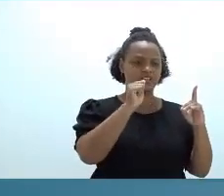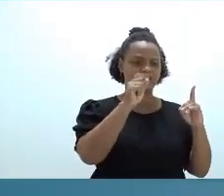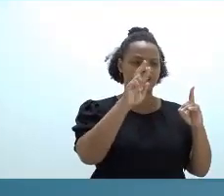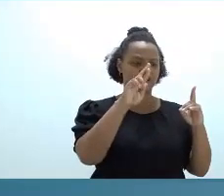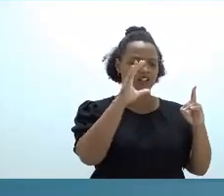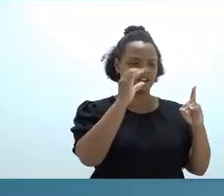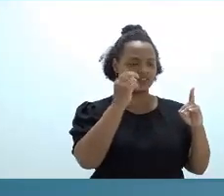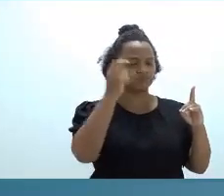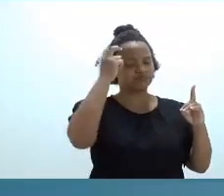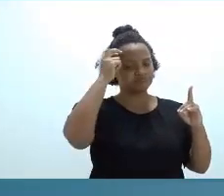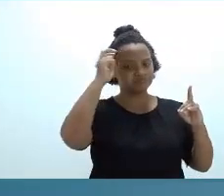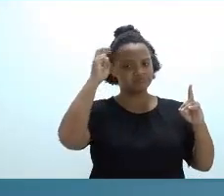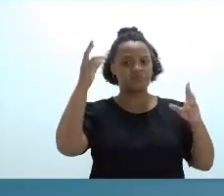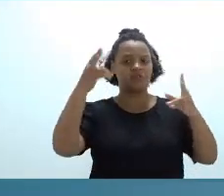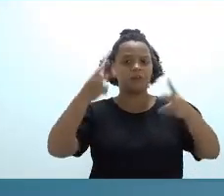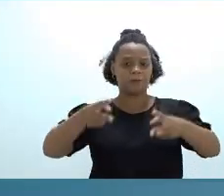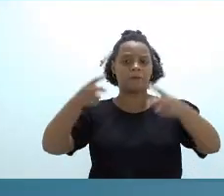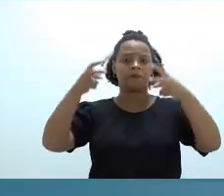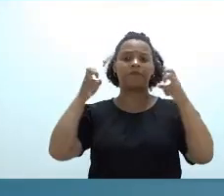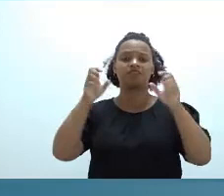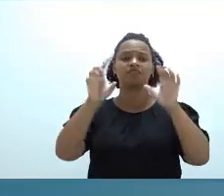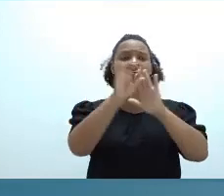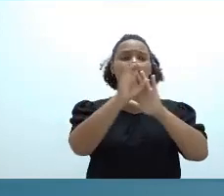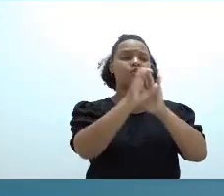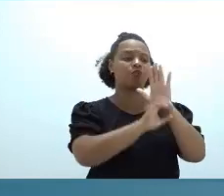reconheceu a constitucionalidade e